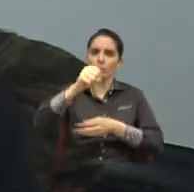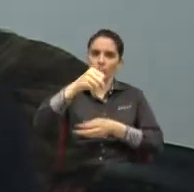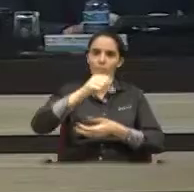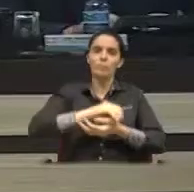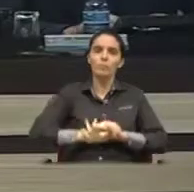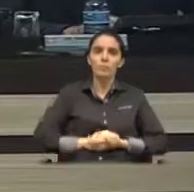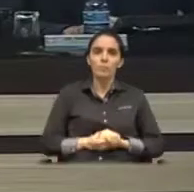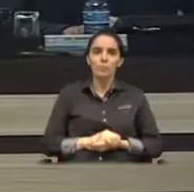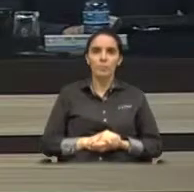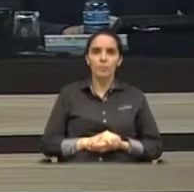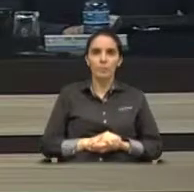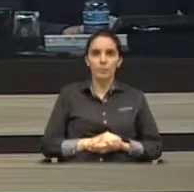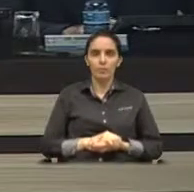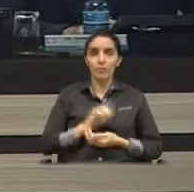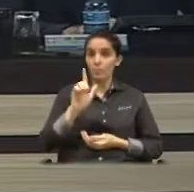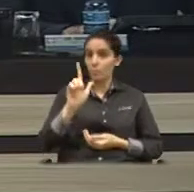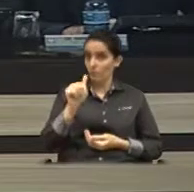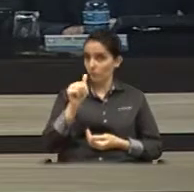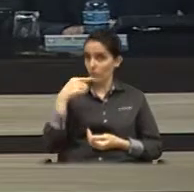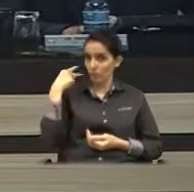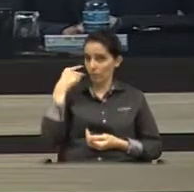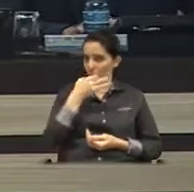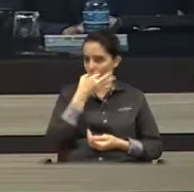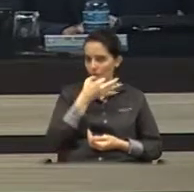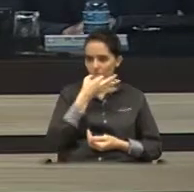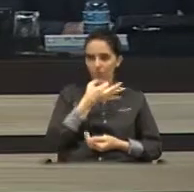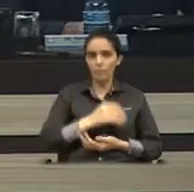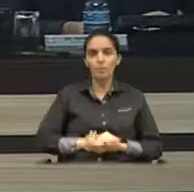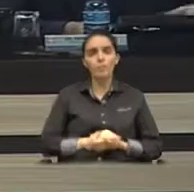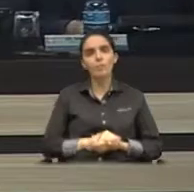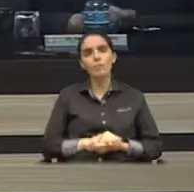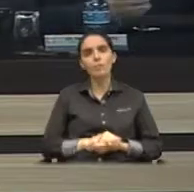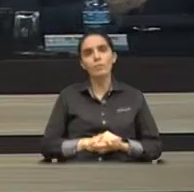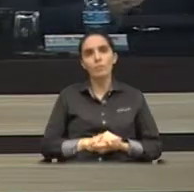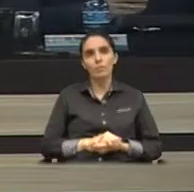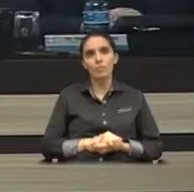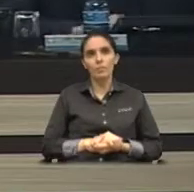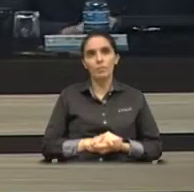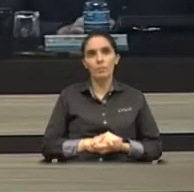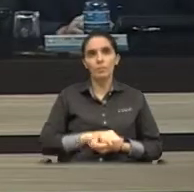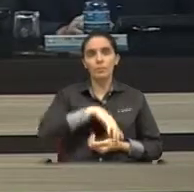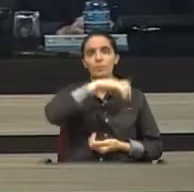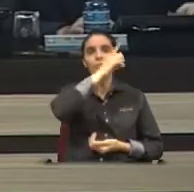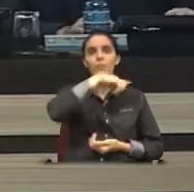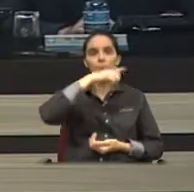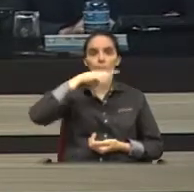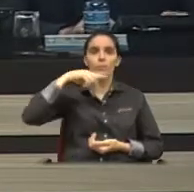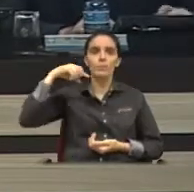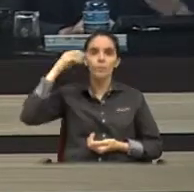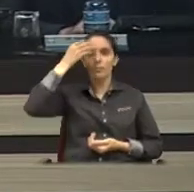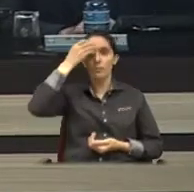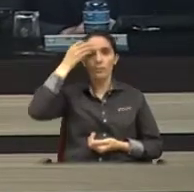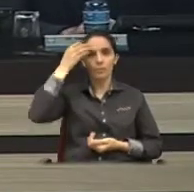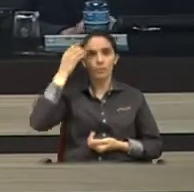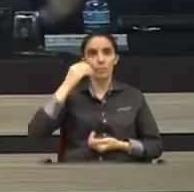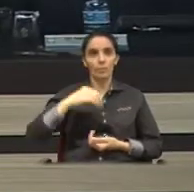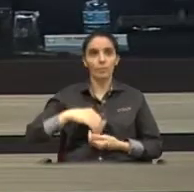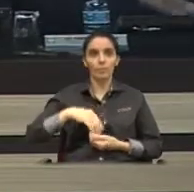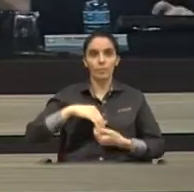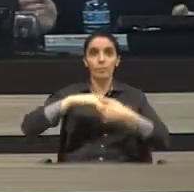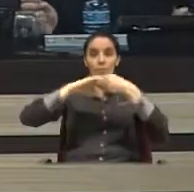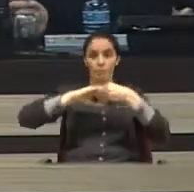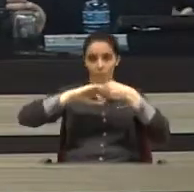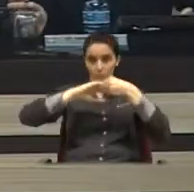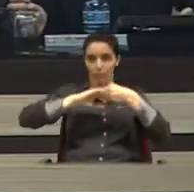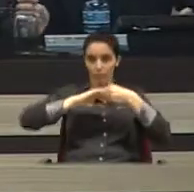favorável. Algum outro vereador deseja discutir? Eu desejo. Bom, Zé, parabéns